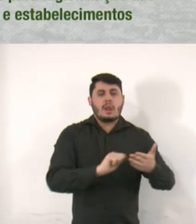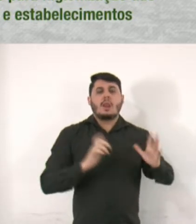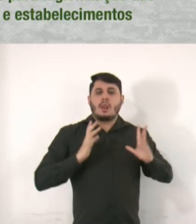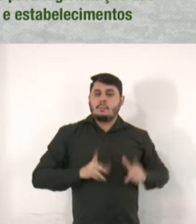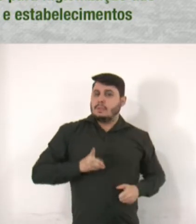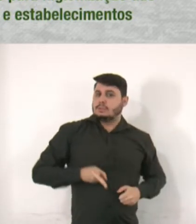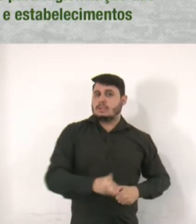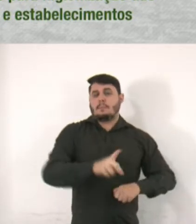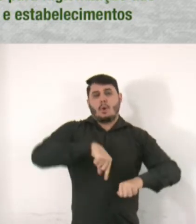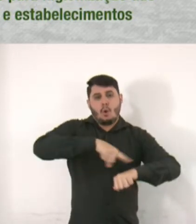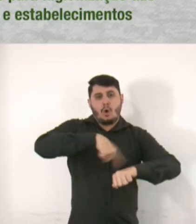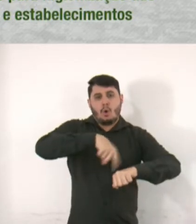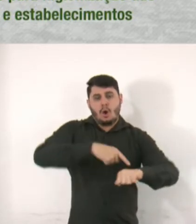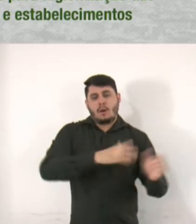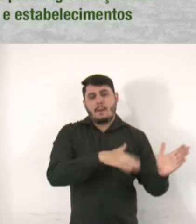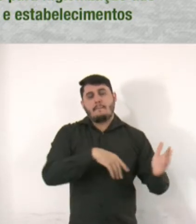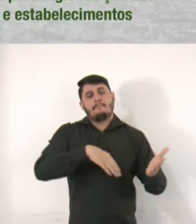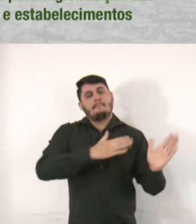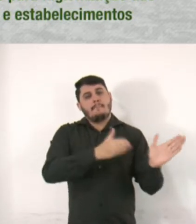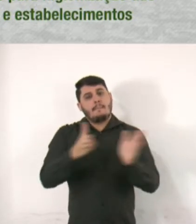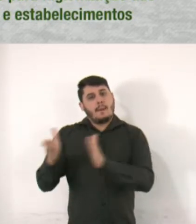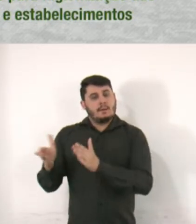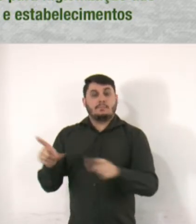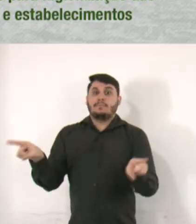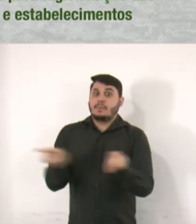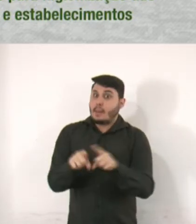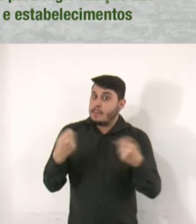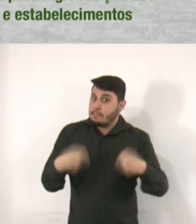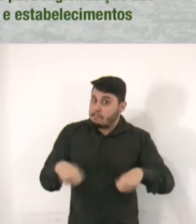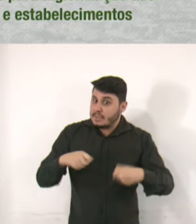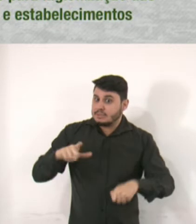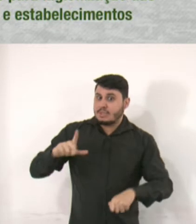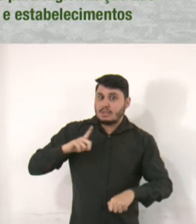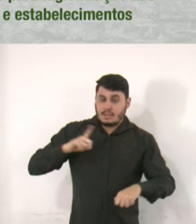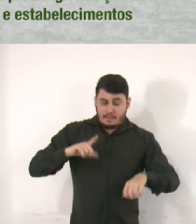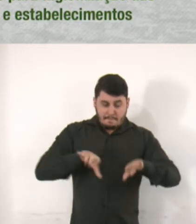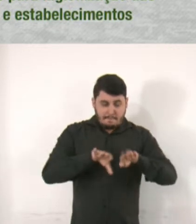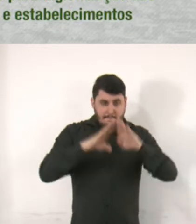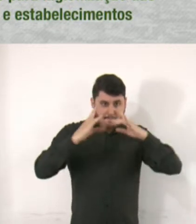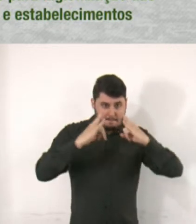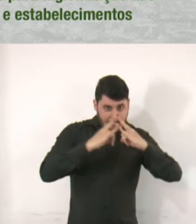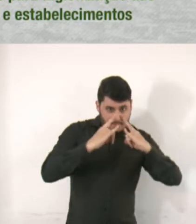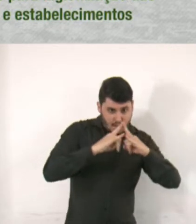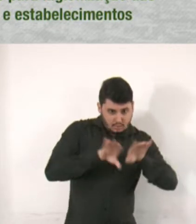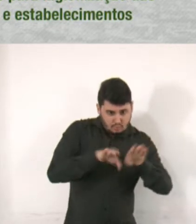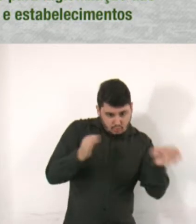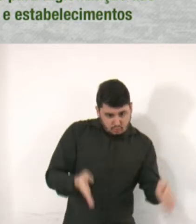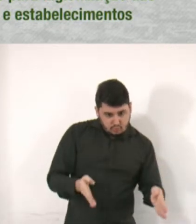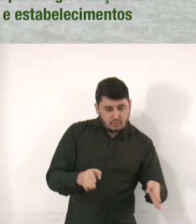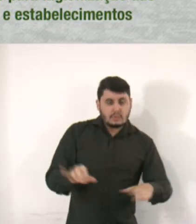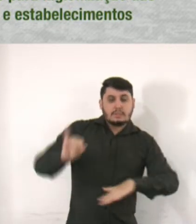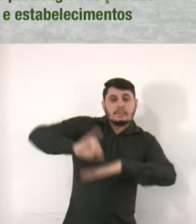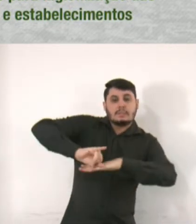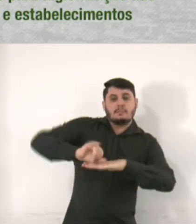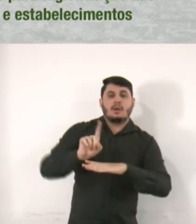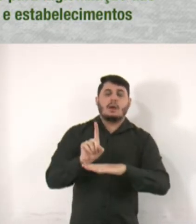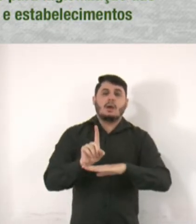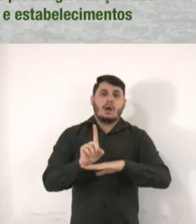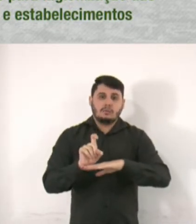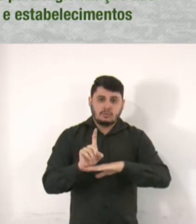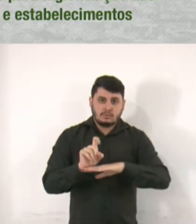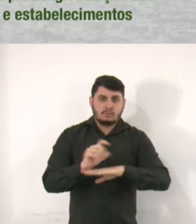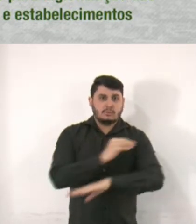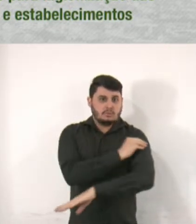de dispensadores de álcool em gel ou recipientes para higienização das mãos nos bancos de feira e estabelecimentos privados. E é importante destacar para